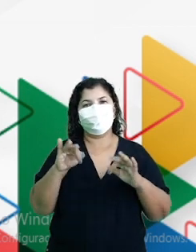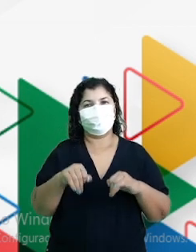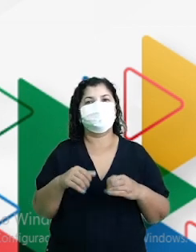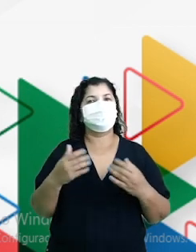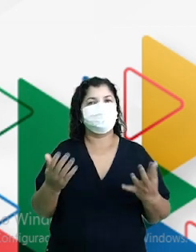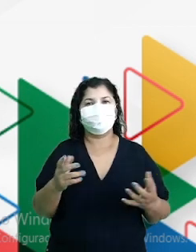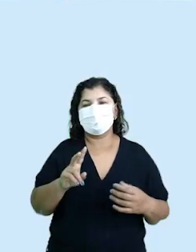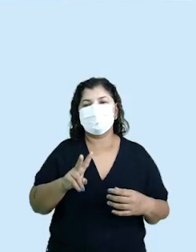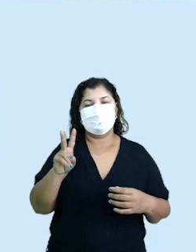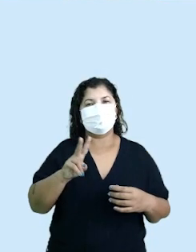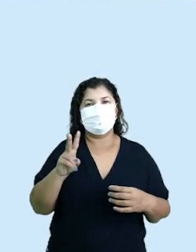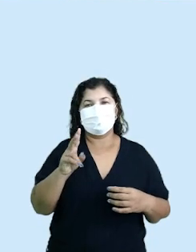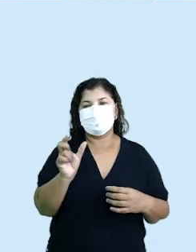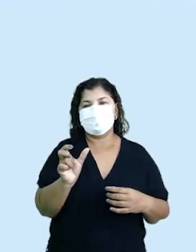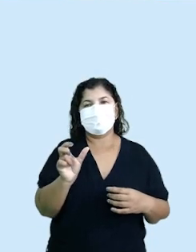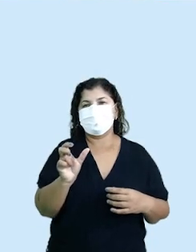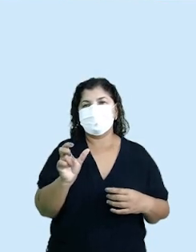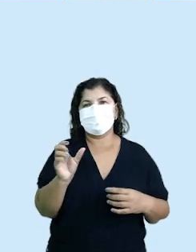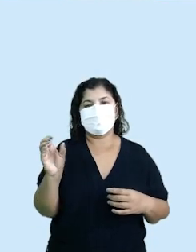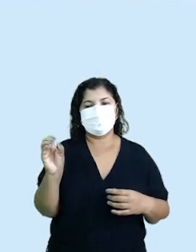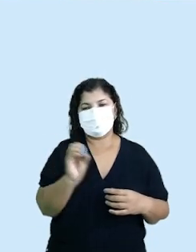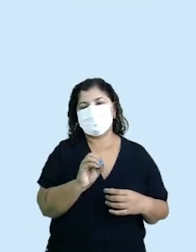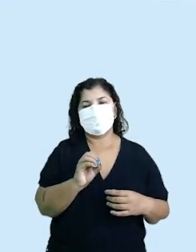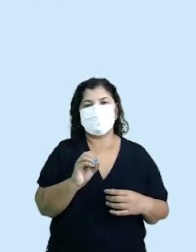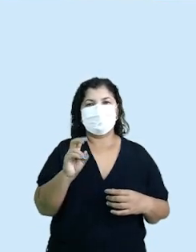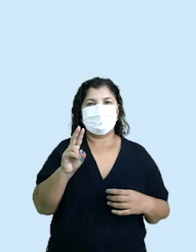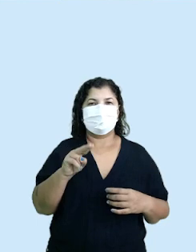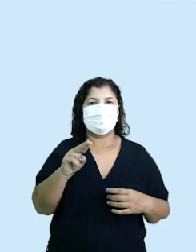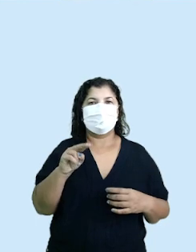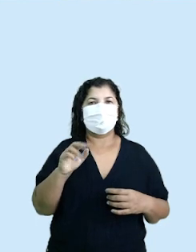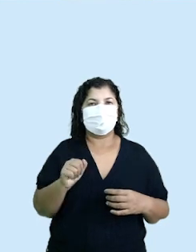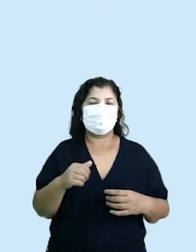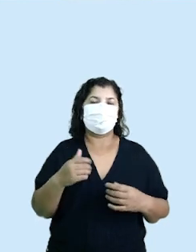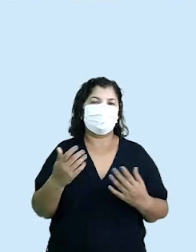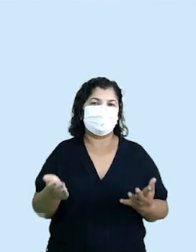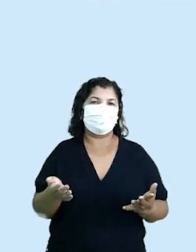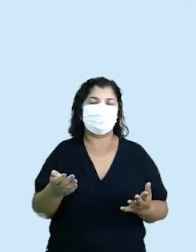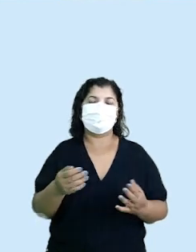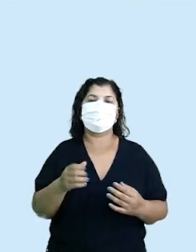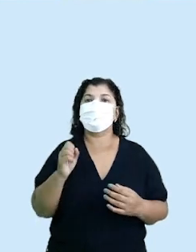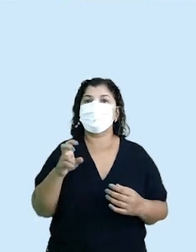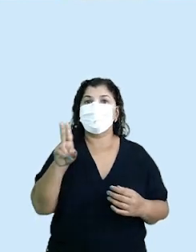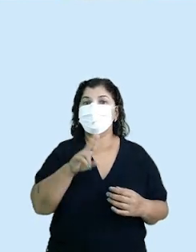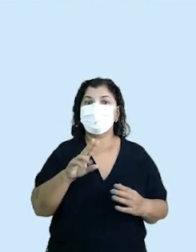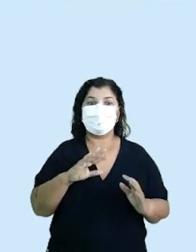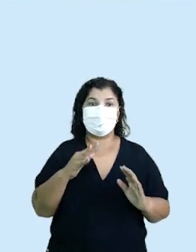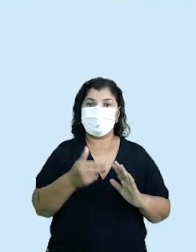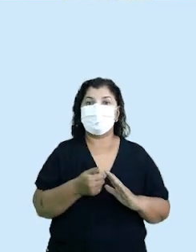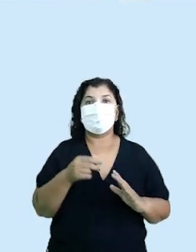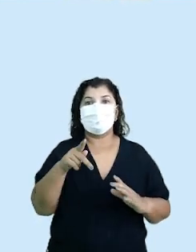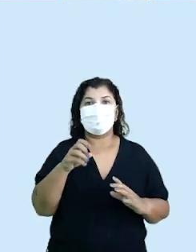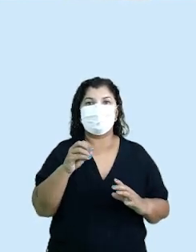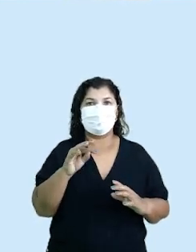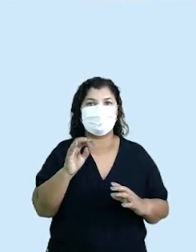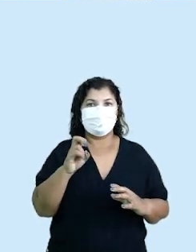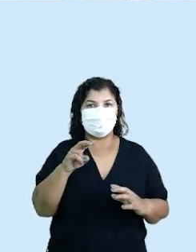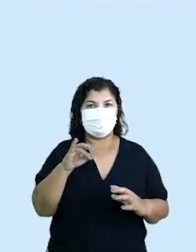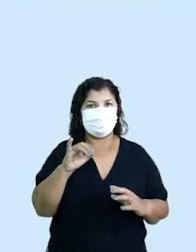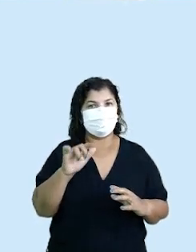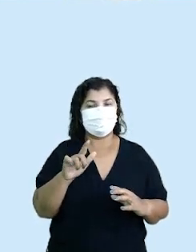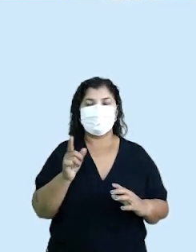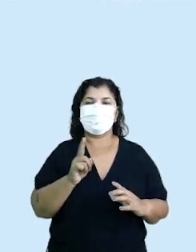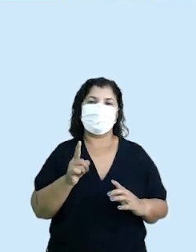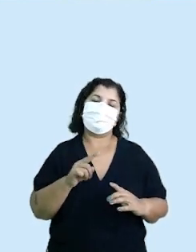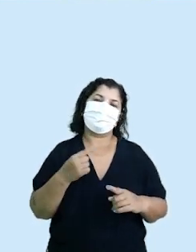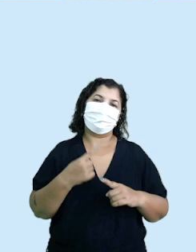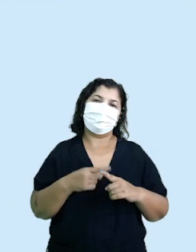não chega a ser 0 volts. Seria se a gente usasse todo o seu potencial. Mas a gente não faz. Por quê? A gente coloca ela